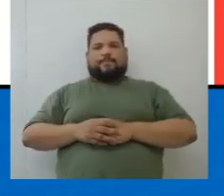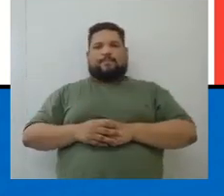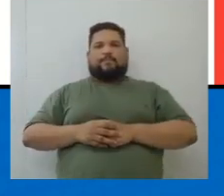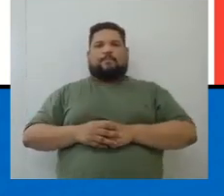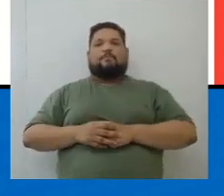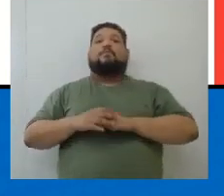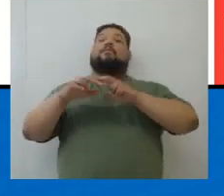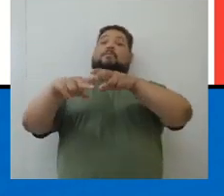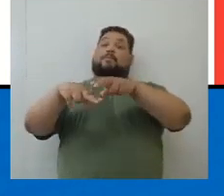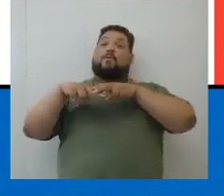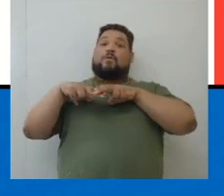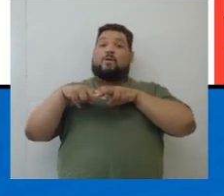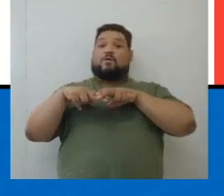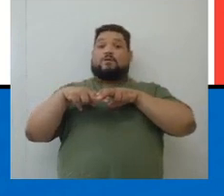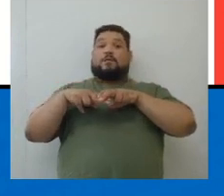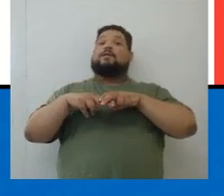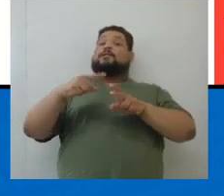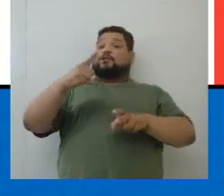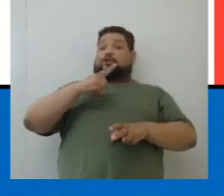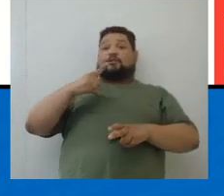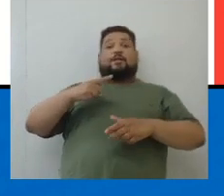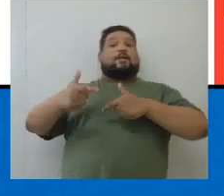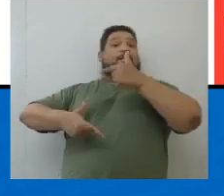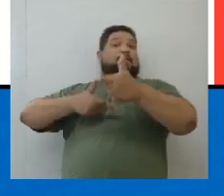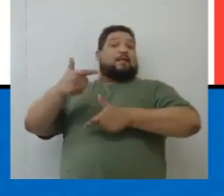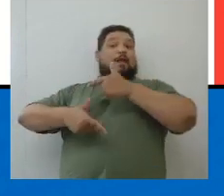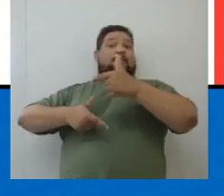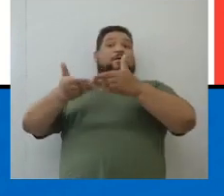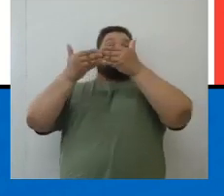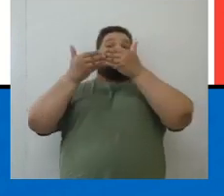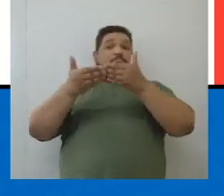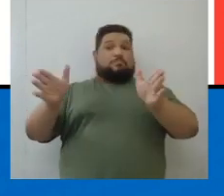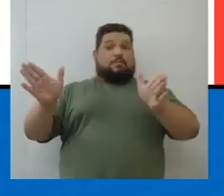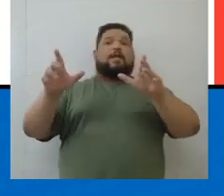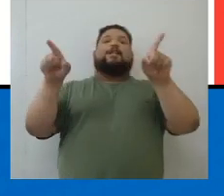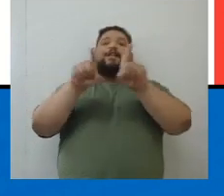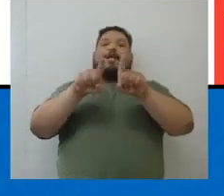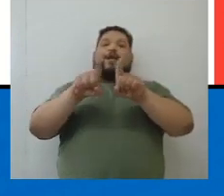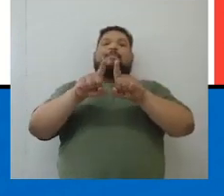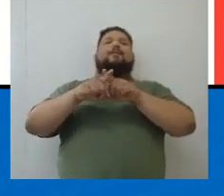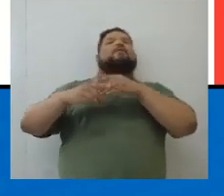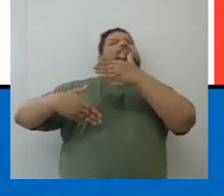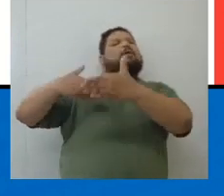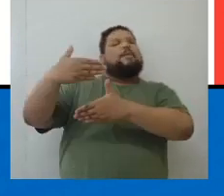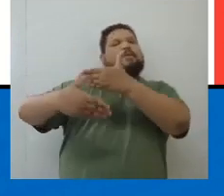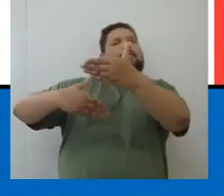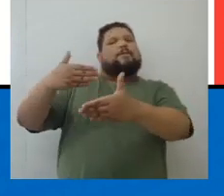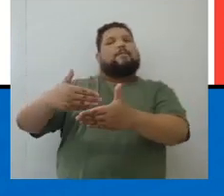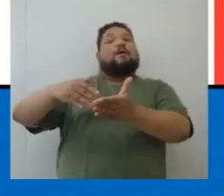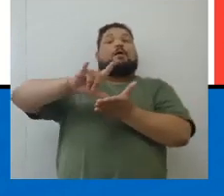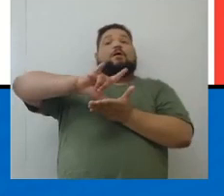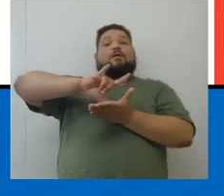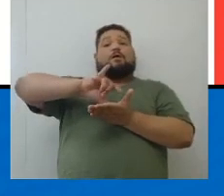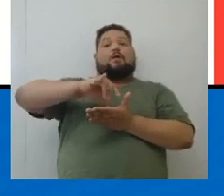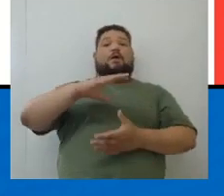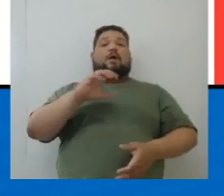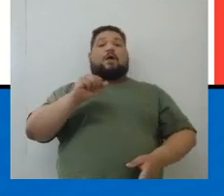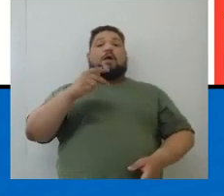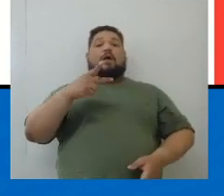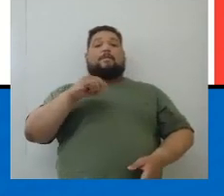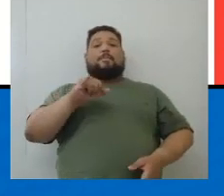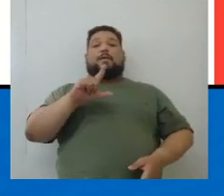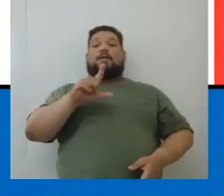partir da introdução do emprego em larga escala e do desenvolvimento do processo capitalista. Então, isso